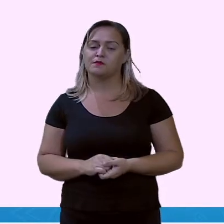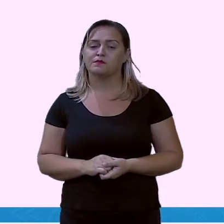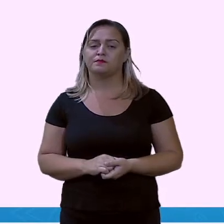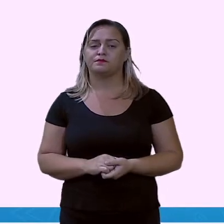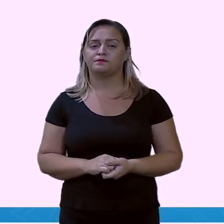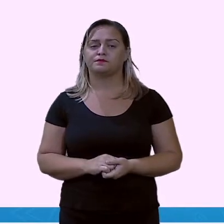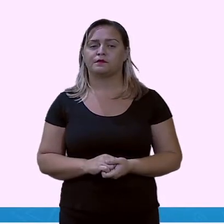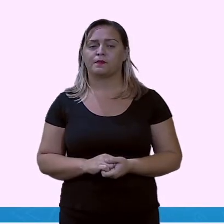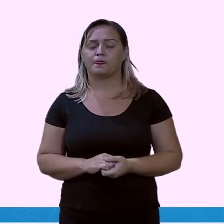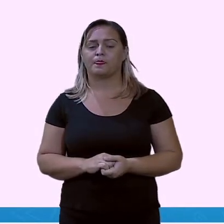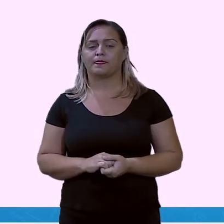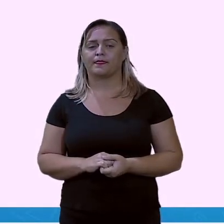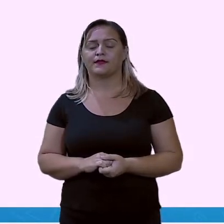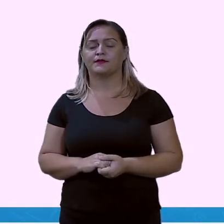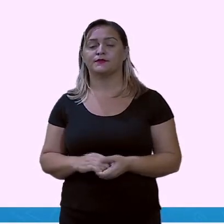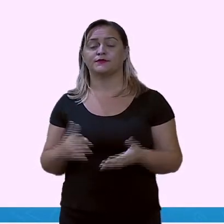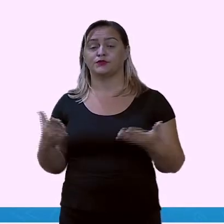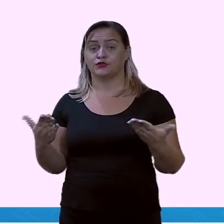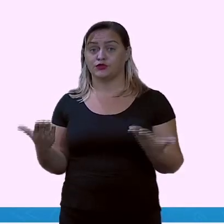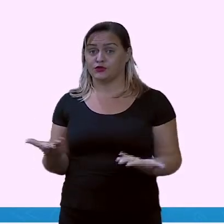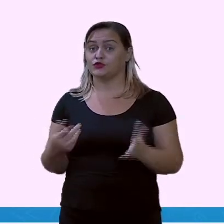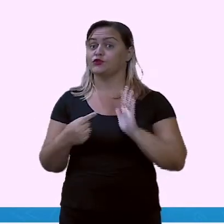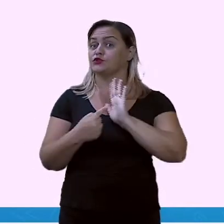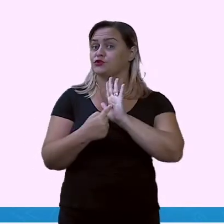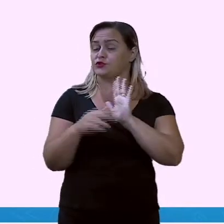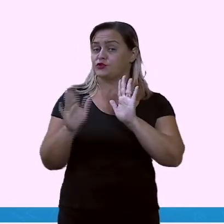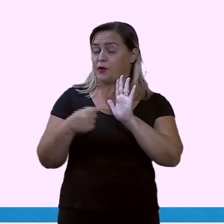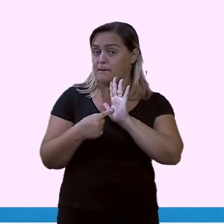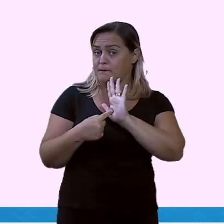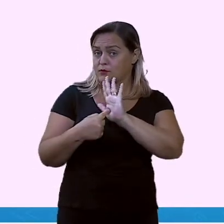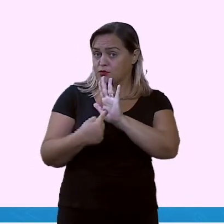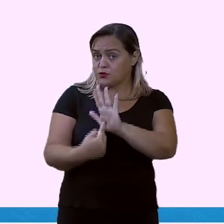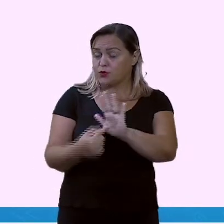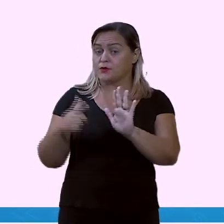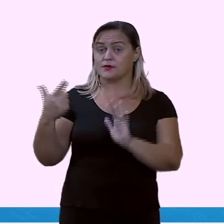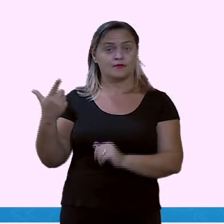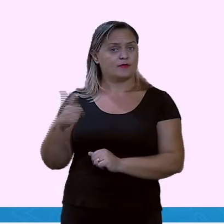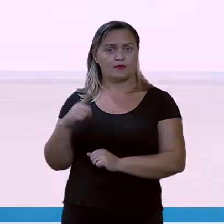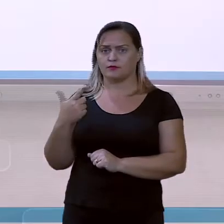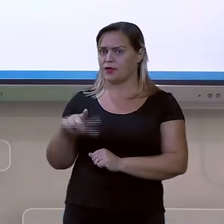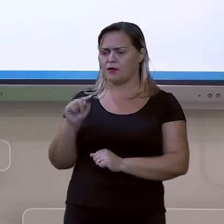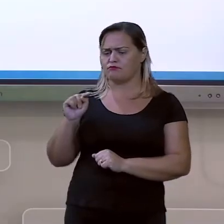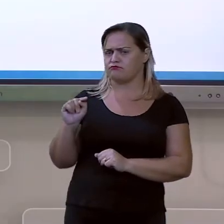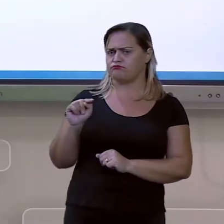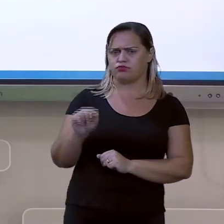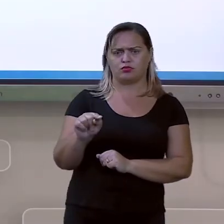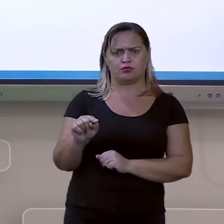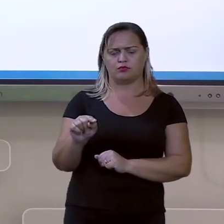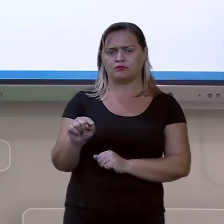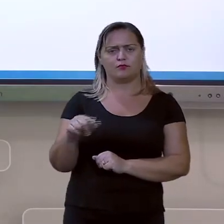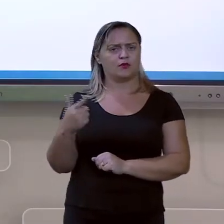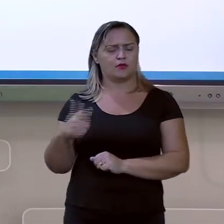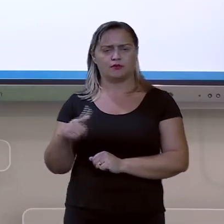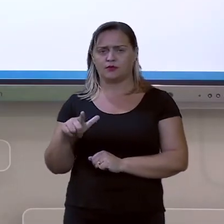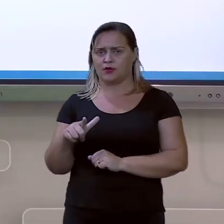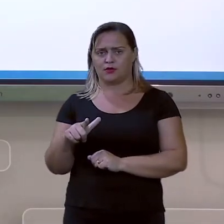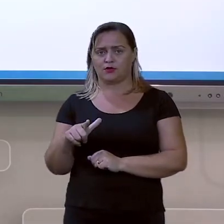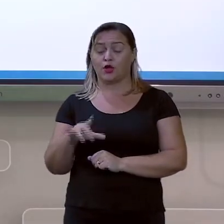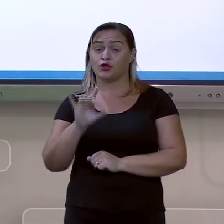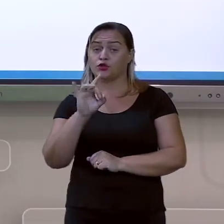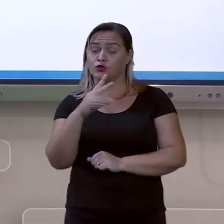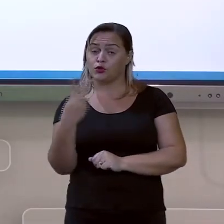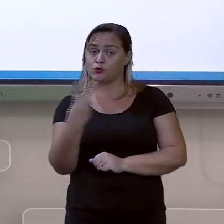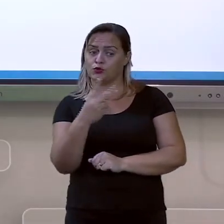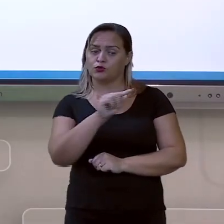já afirmei para vocês que eu não tenho ponto final. Eu já pedi para que vocês pontuassem as